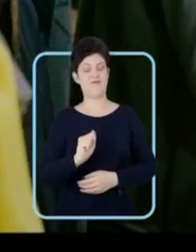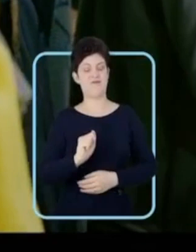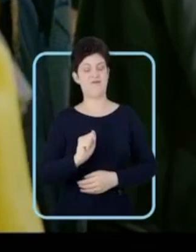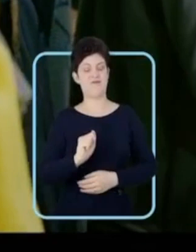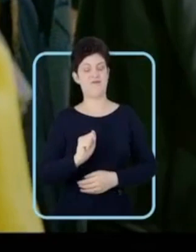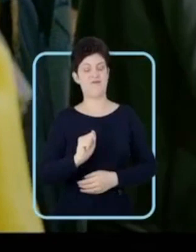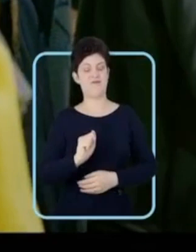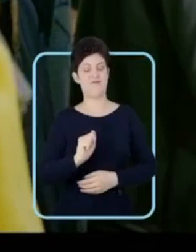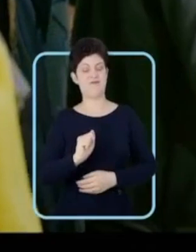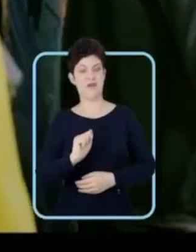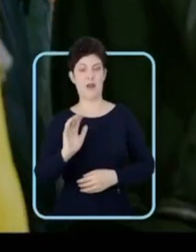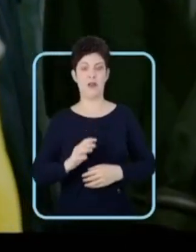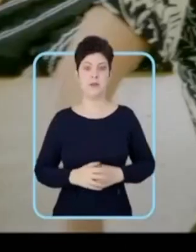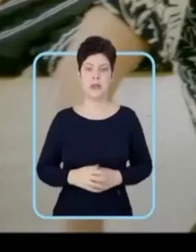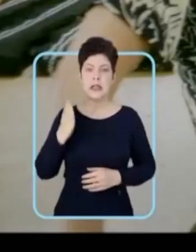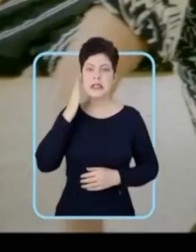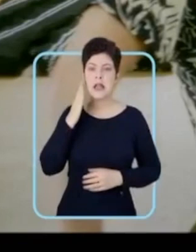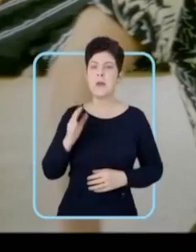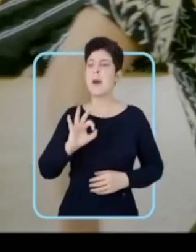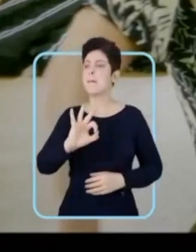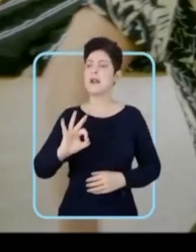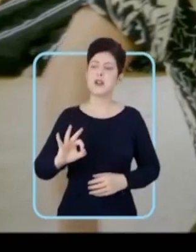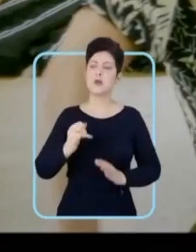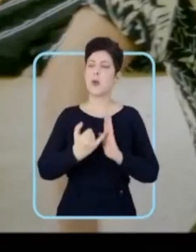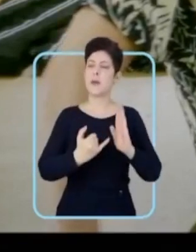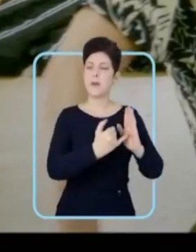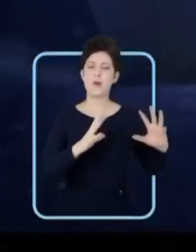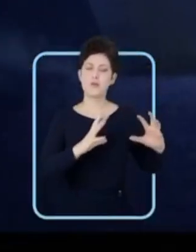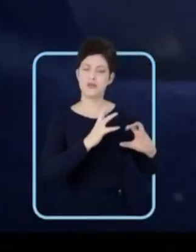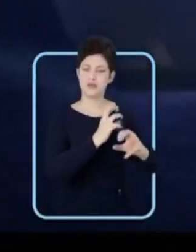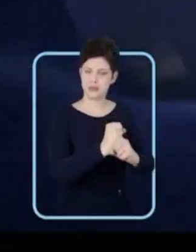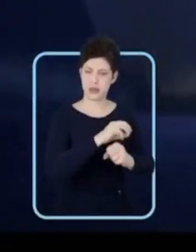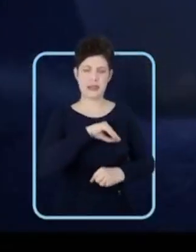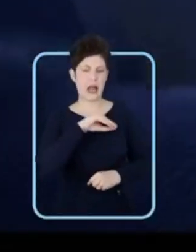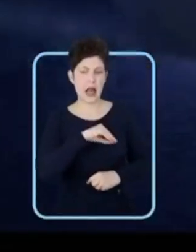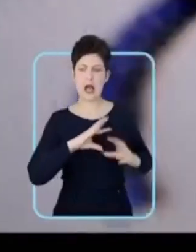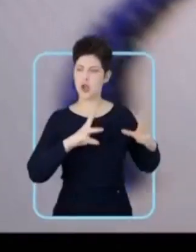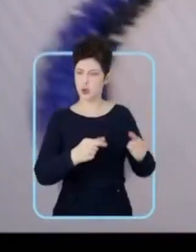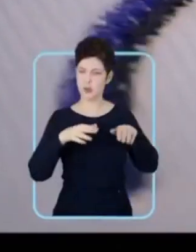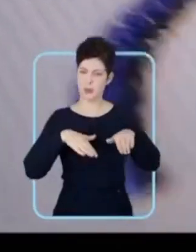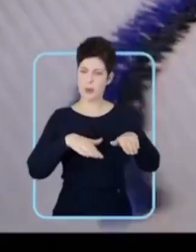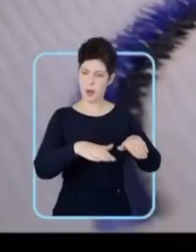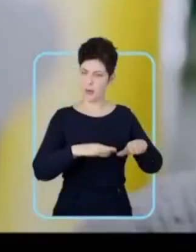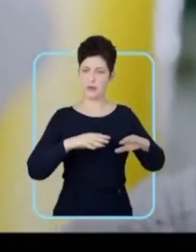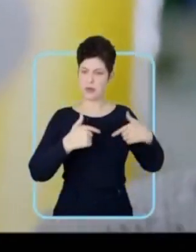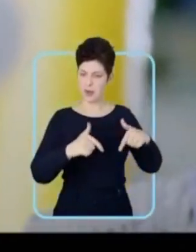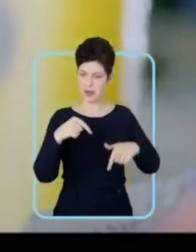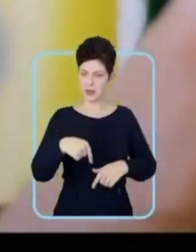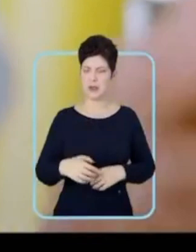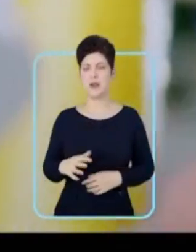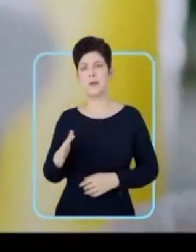ser popular, né? Vocês sabem qual é o percentual de tributos que vai de tudo que vocês produzem